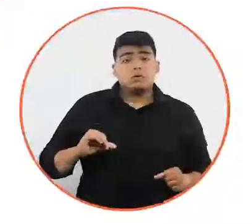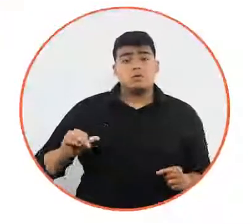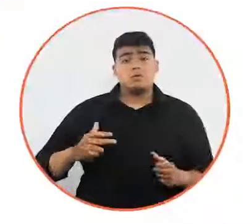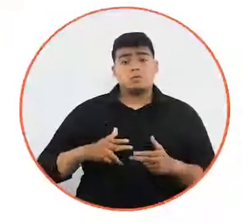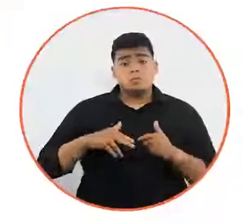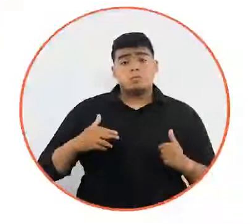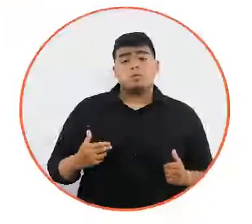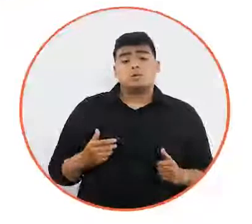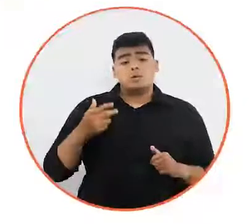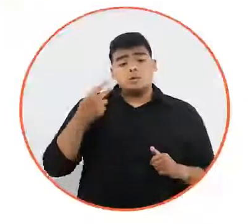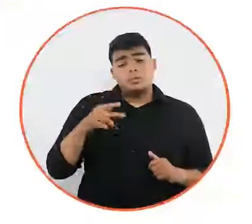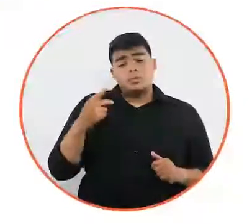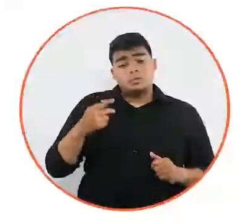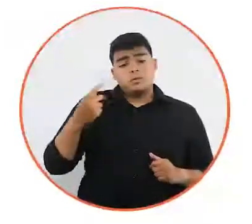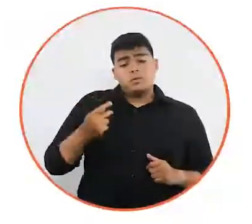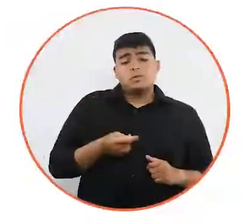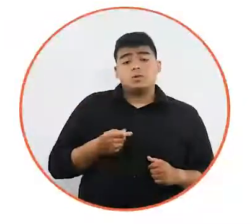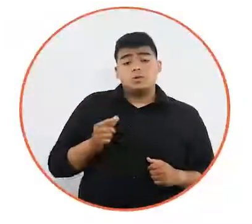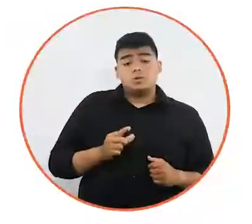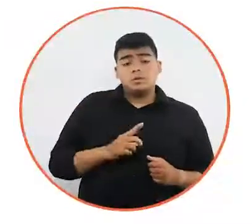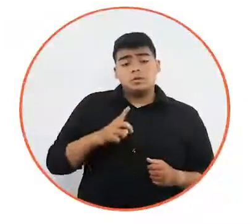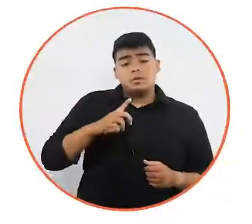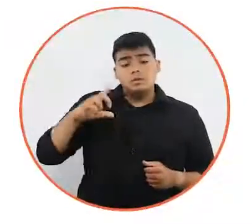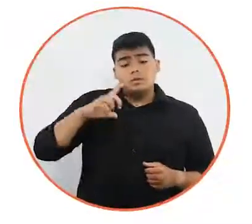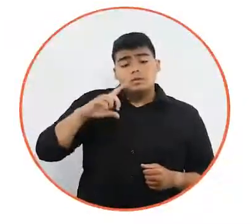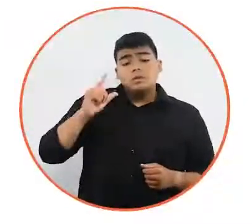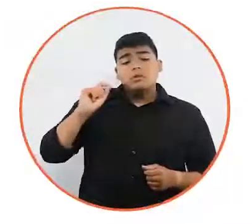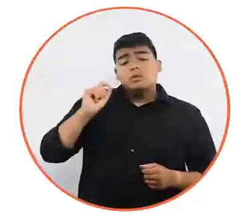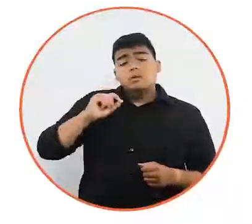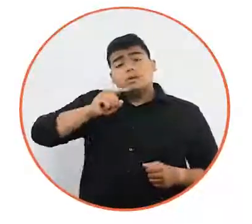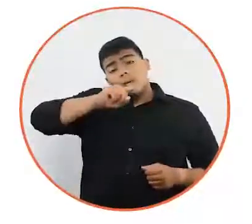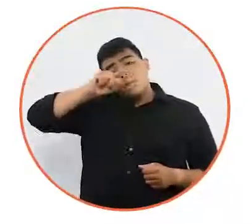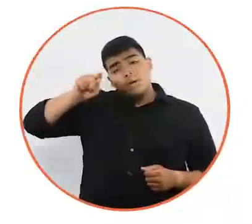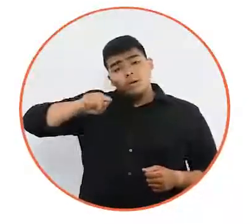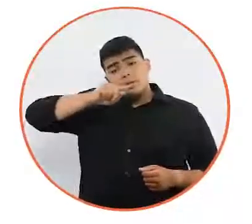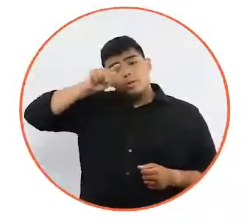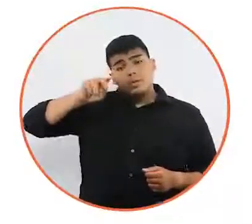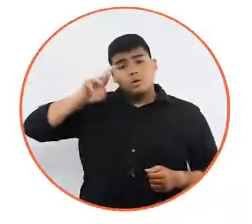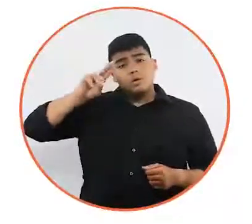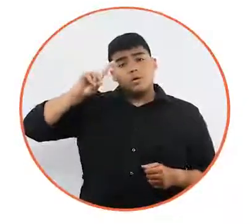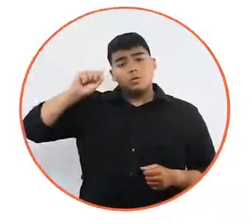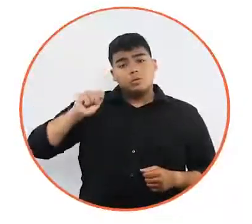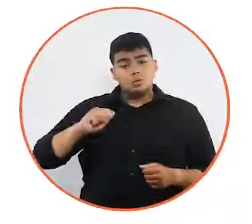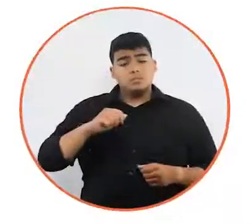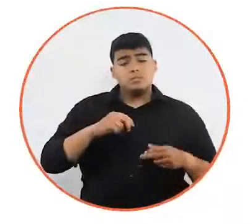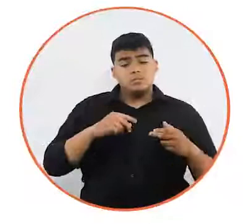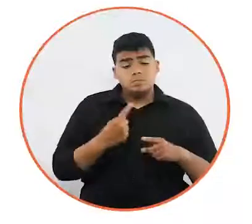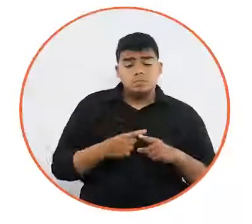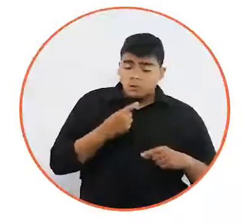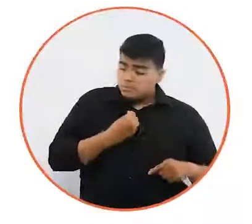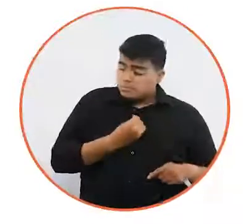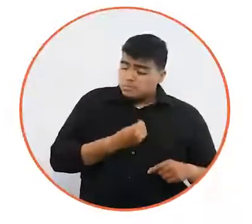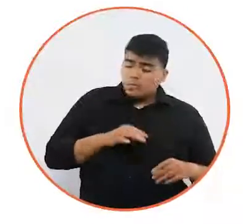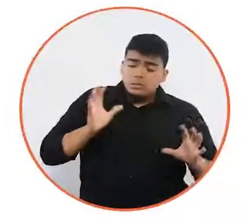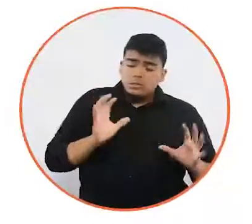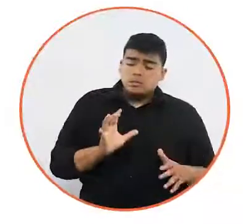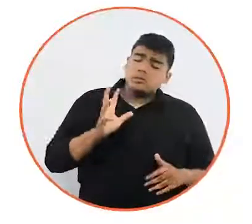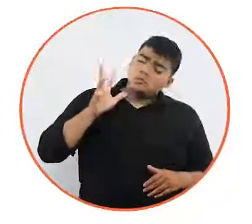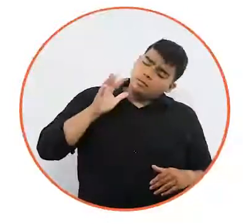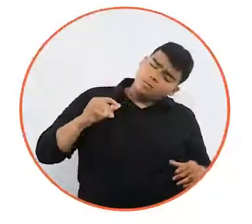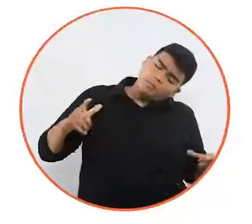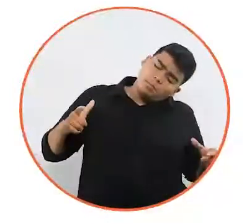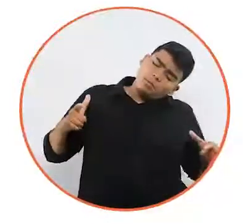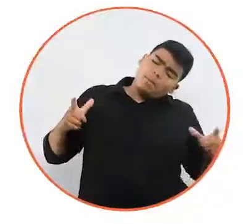que aí, ó, voltando lá ao poema, por isso que ele está no formato de uma roda, né? Como se fosse girando aqui, ó. Assim é a vida. E ela